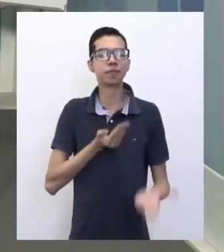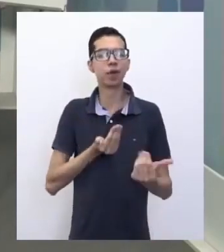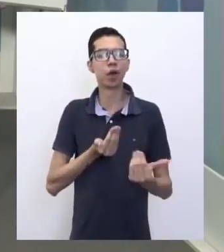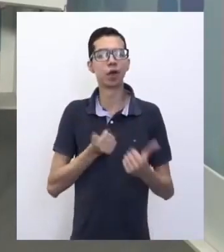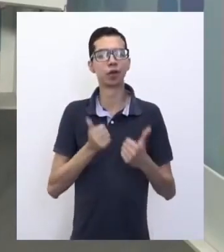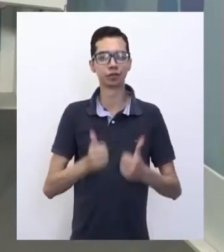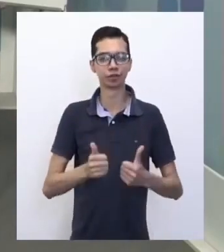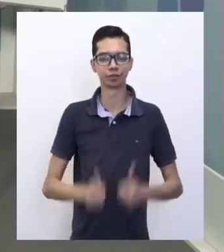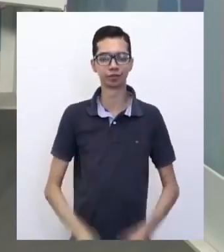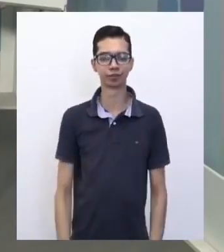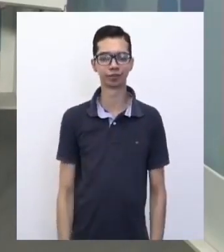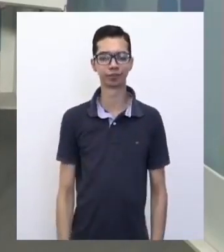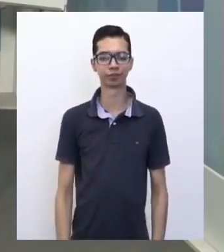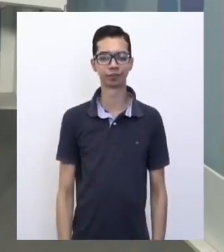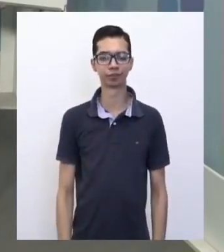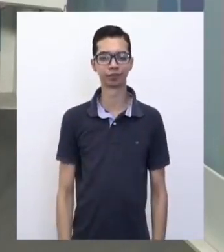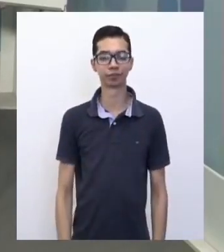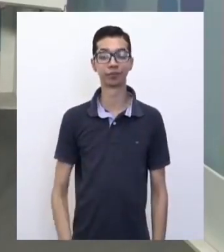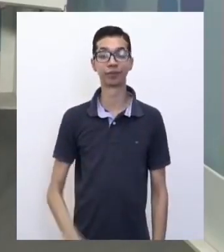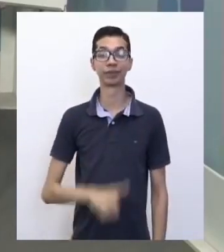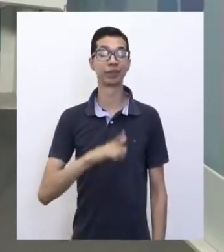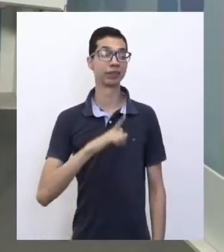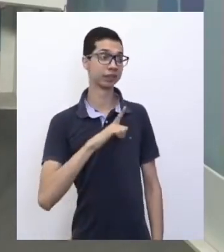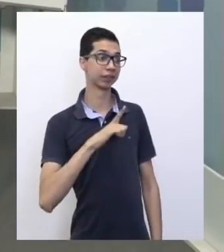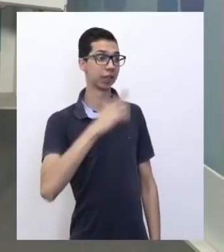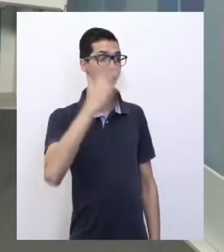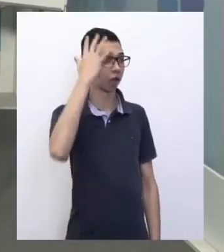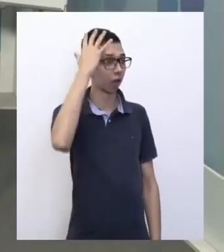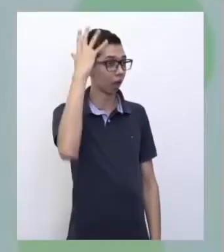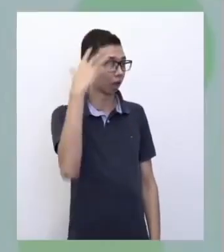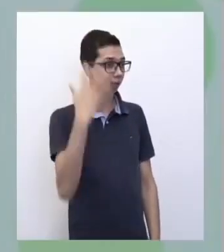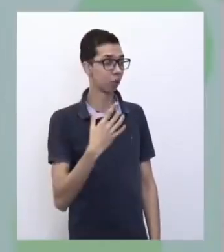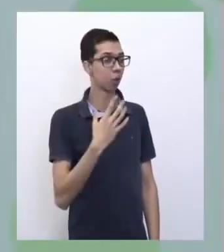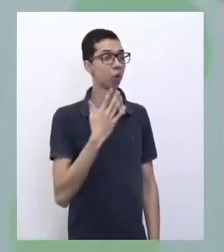E eu vou ter cabelo rosa, viu, Pro? Porque eu gosto de cabelo rosa.